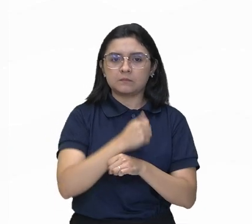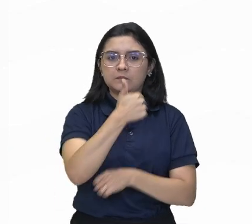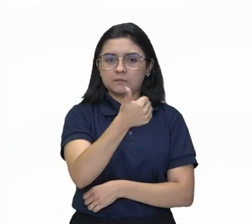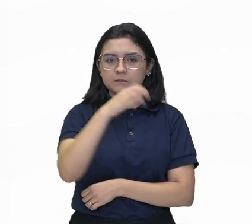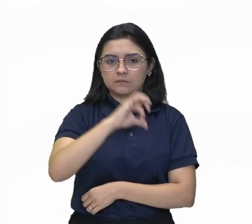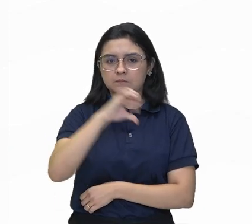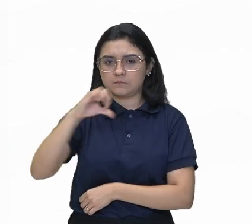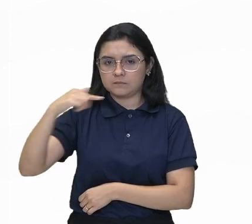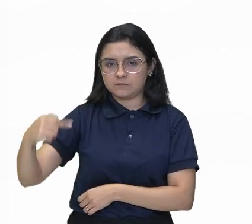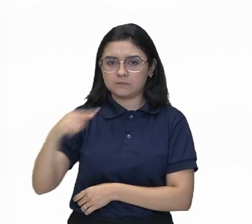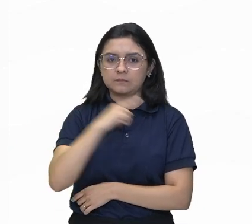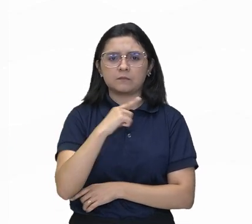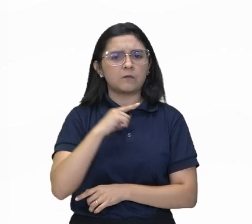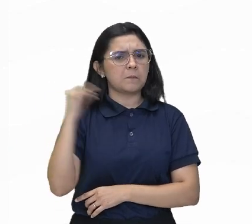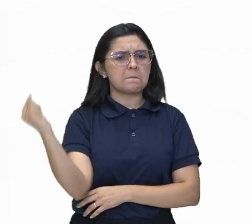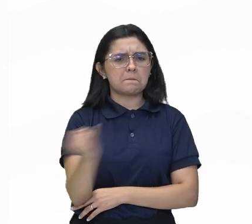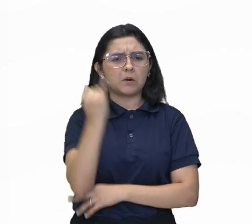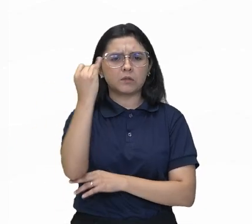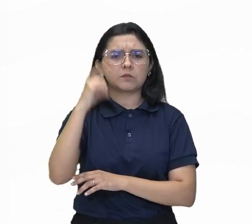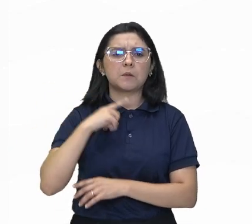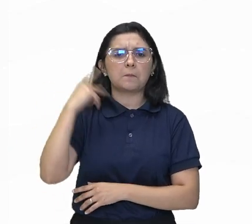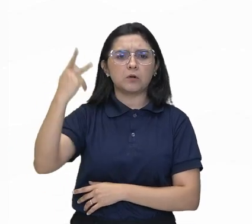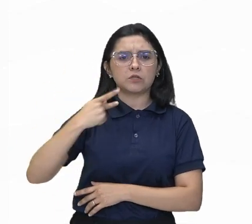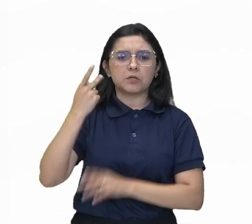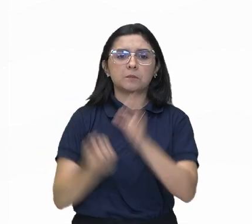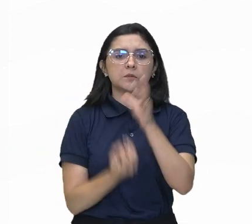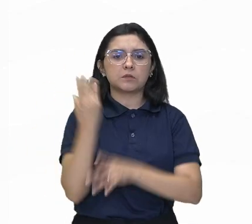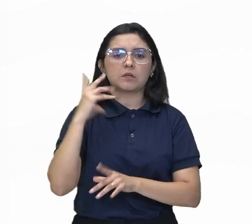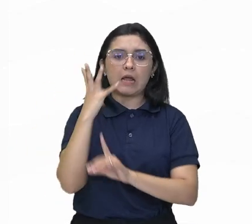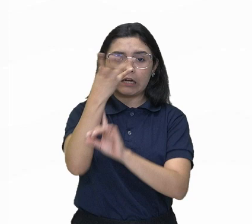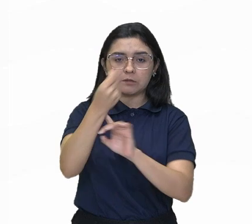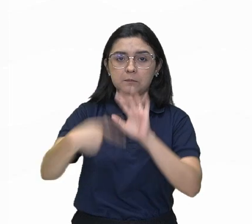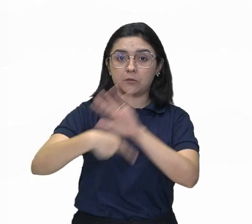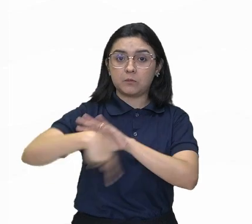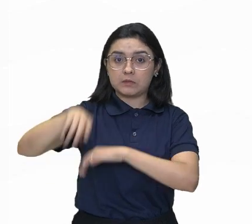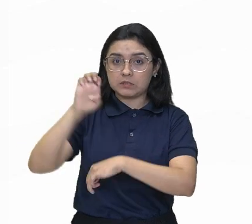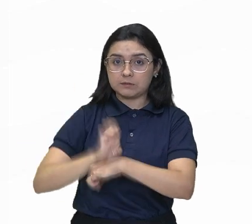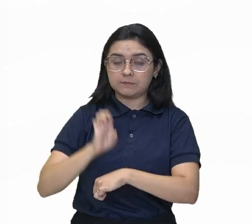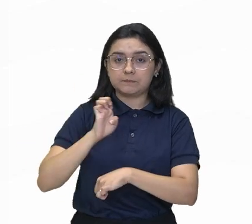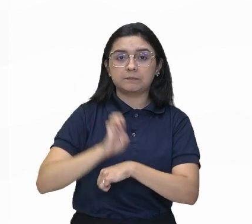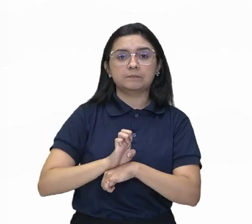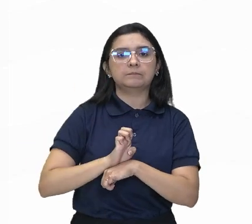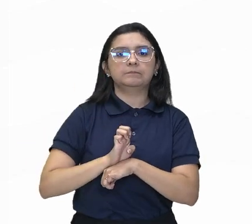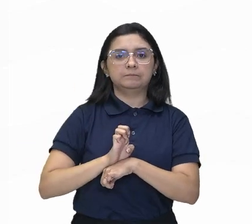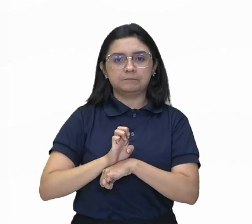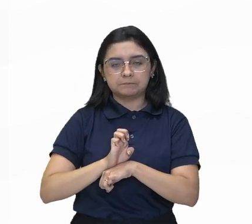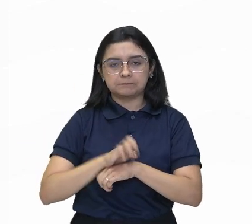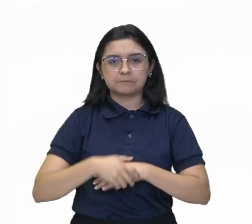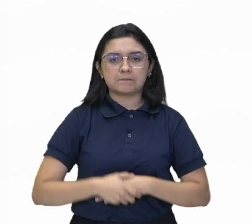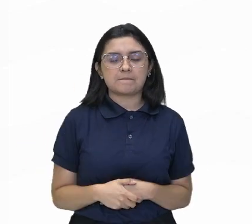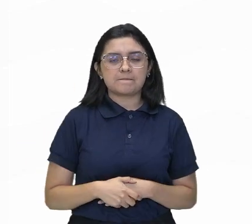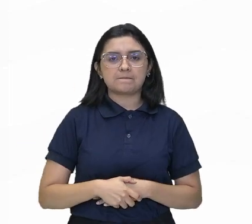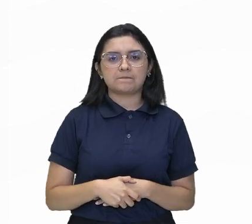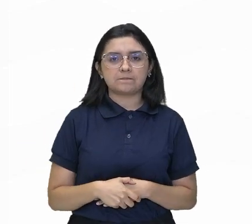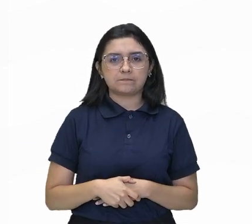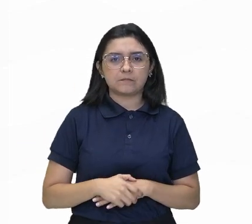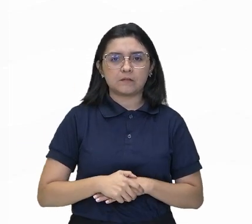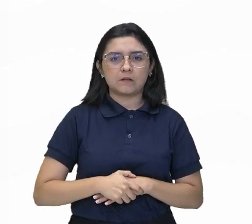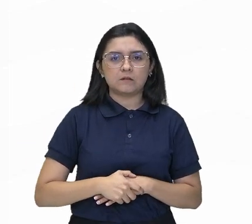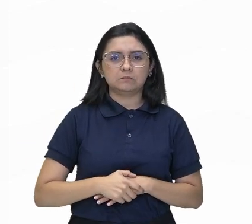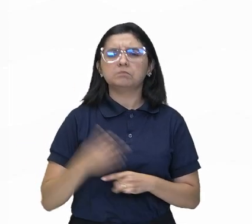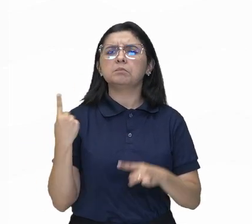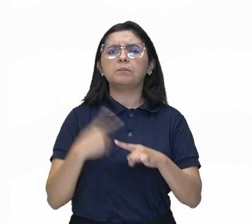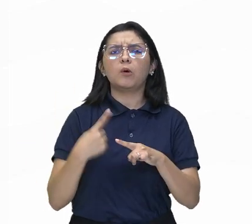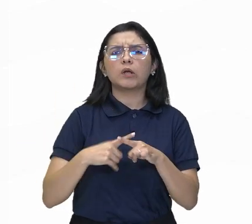1997 foi essencial para a política de formação artística do Estado. Por que ela